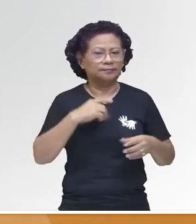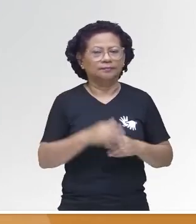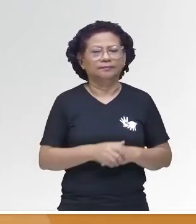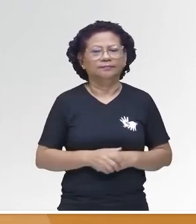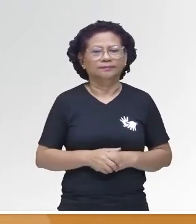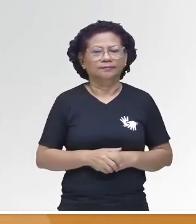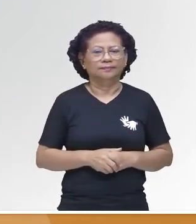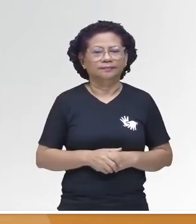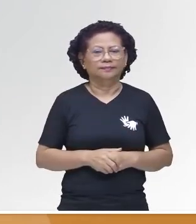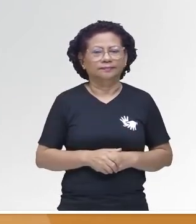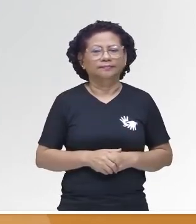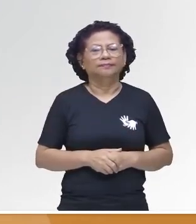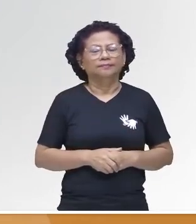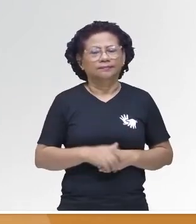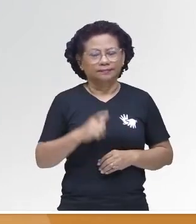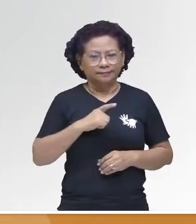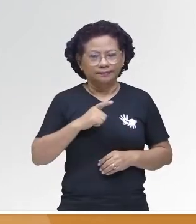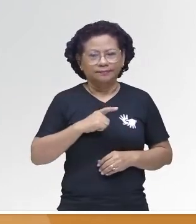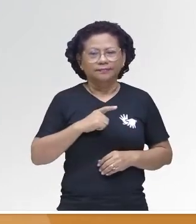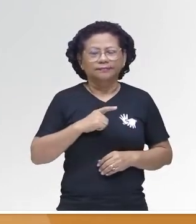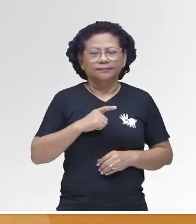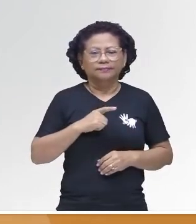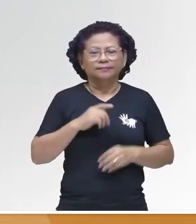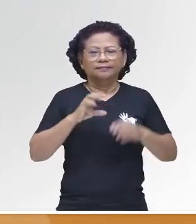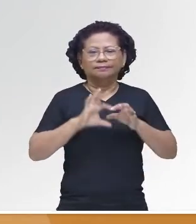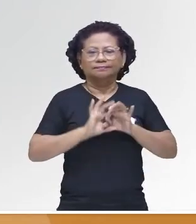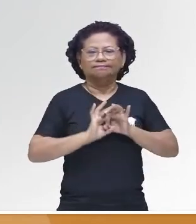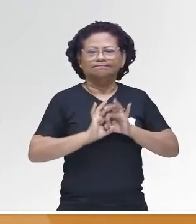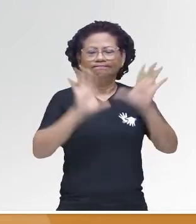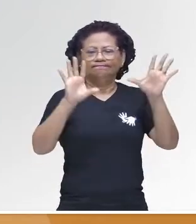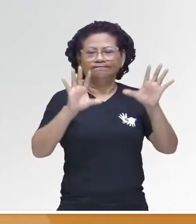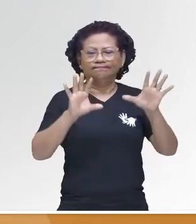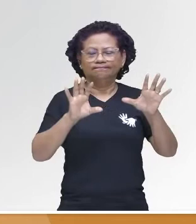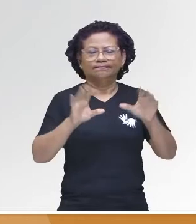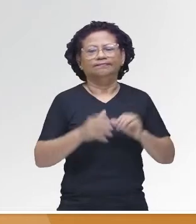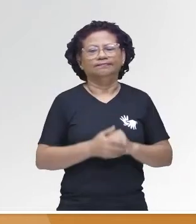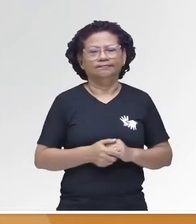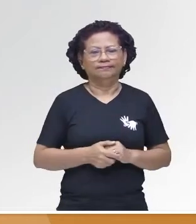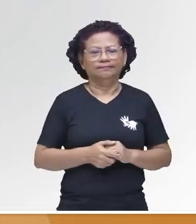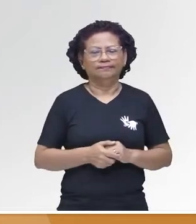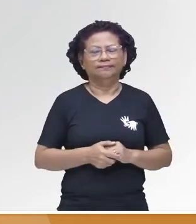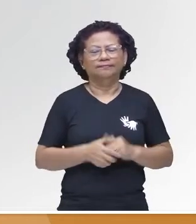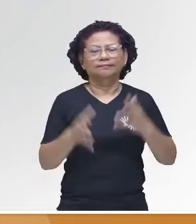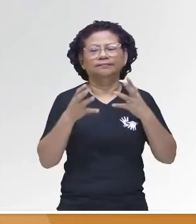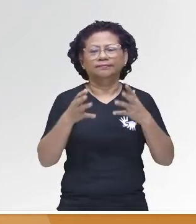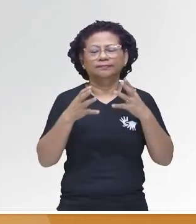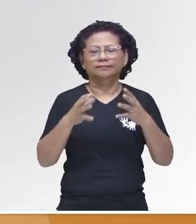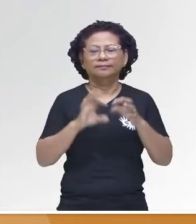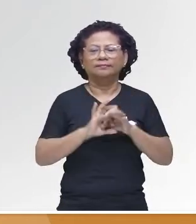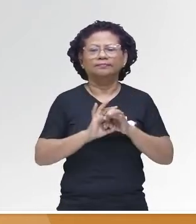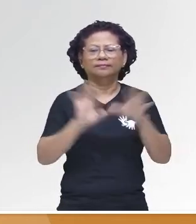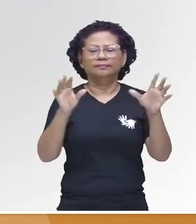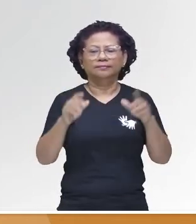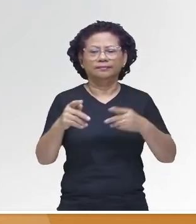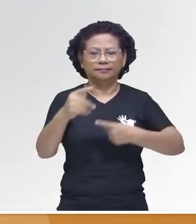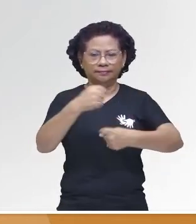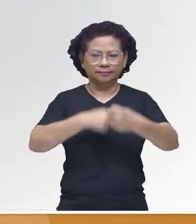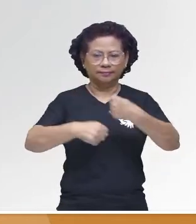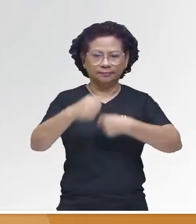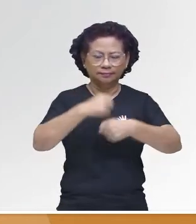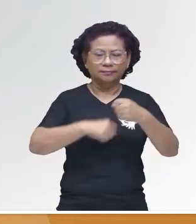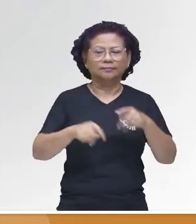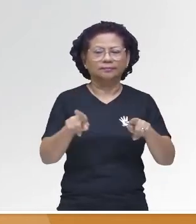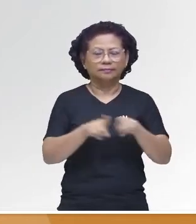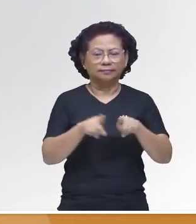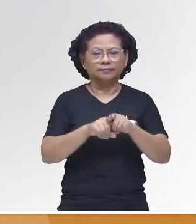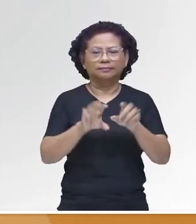liberais exaltados. Liberais são pessoas ligadas a uma liberdade econômica e liberdade